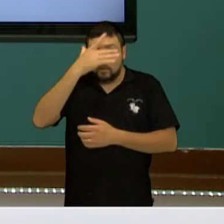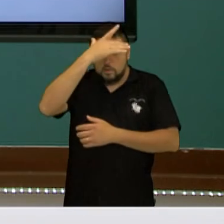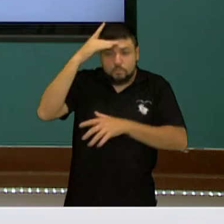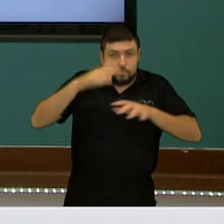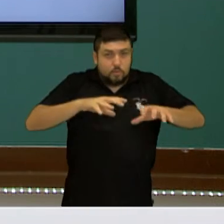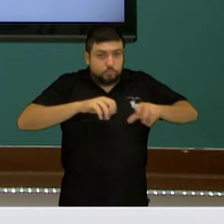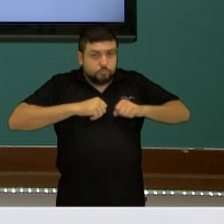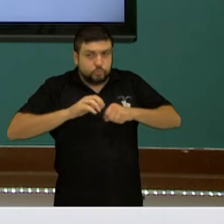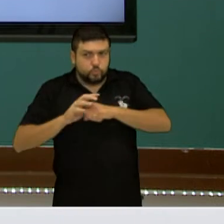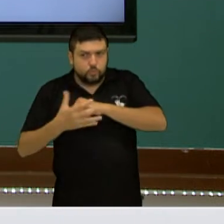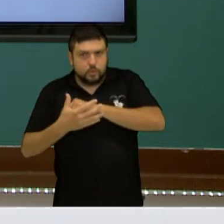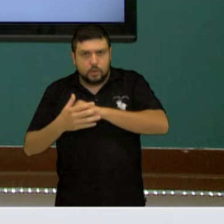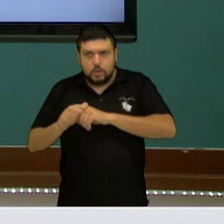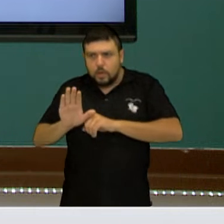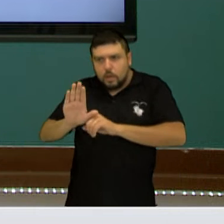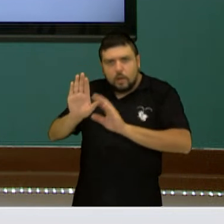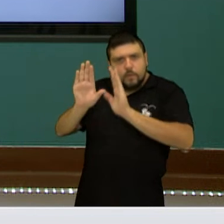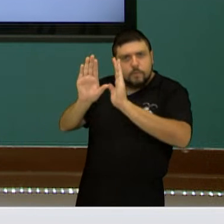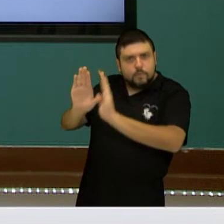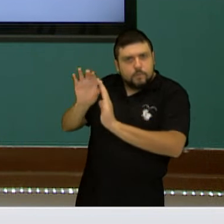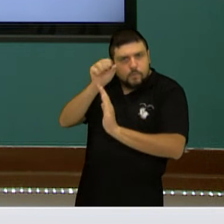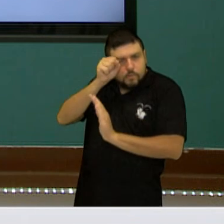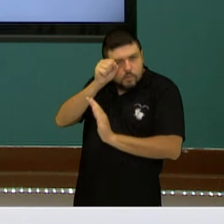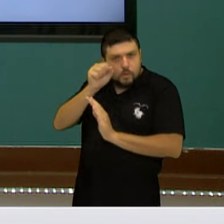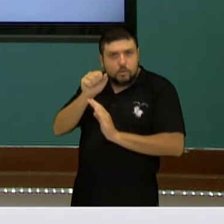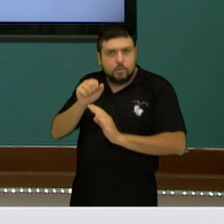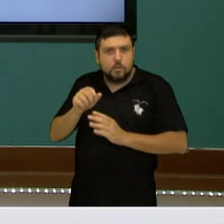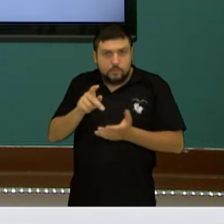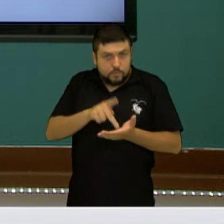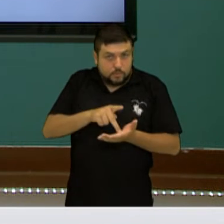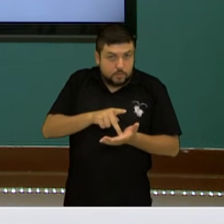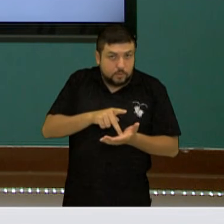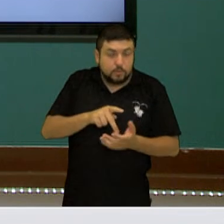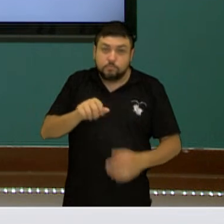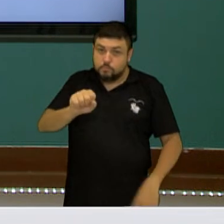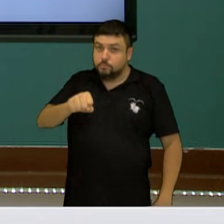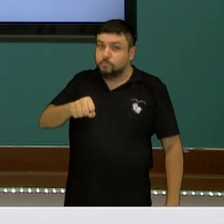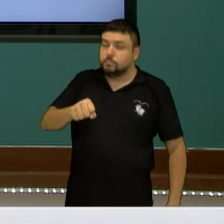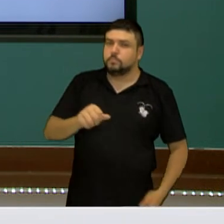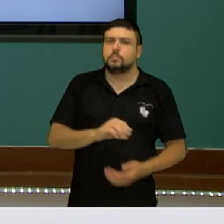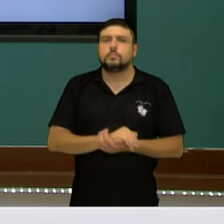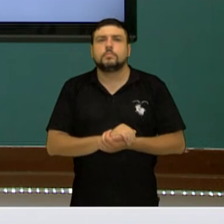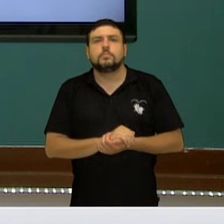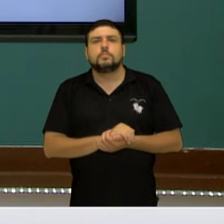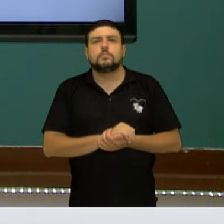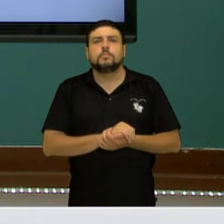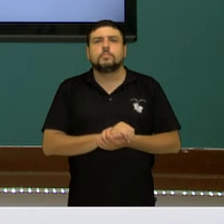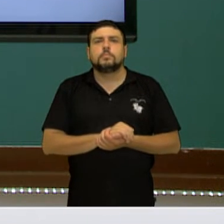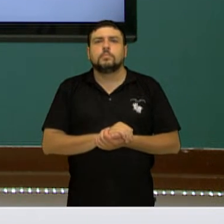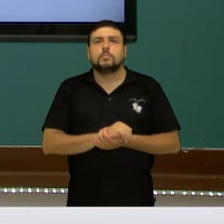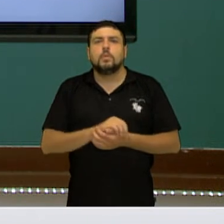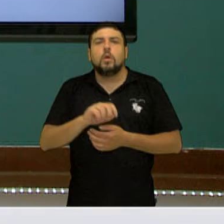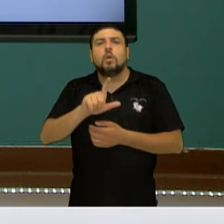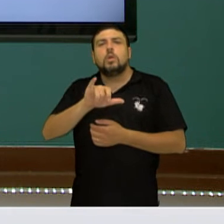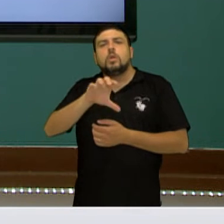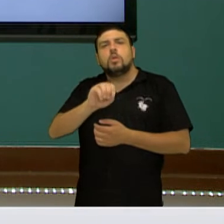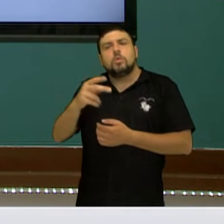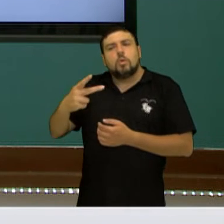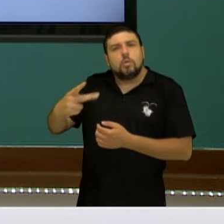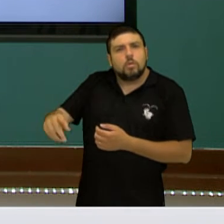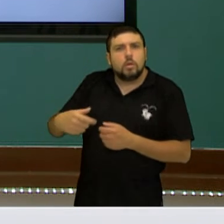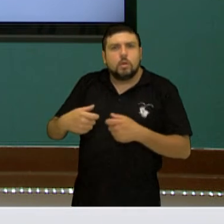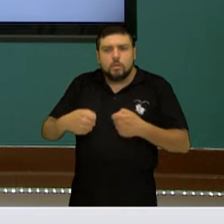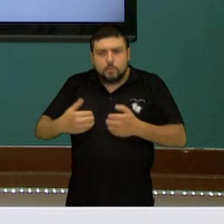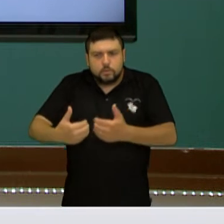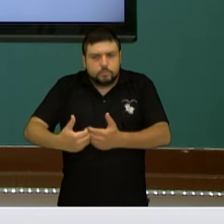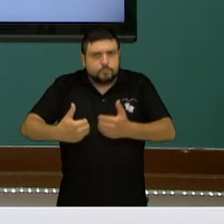deve permanecer isolada? Isso é verdade? Sim ou não? Sim, né? Muito bem. O lixo da pessoa infectada deve ser